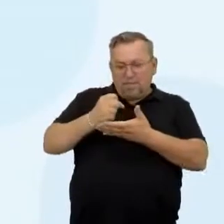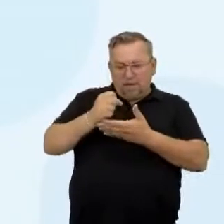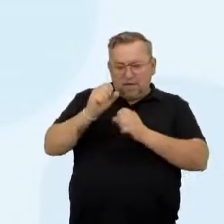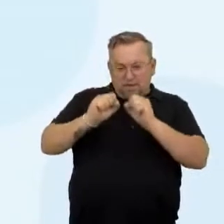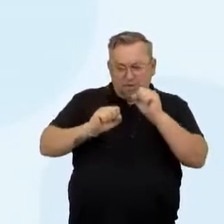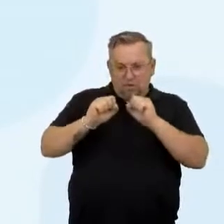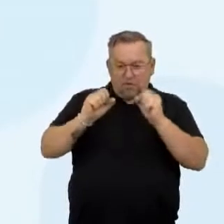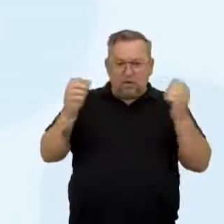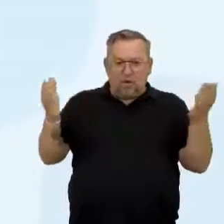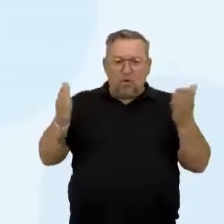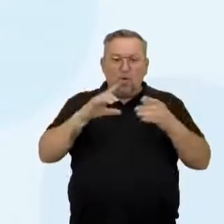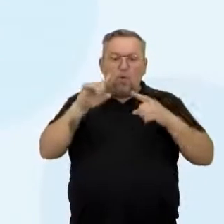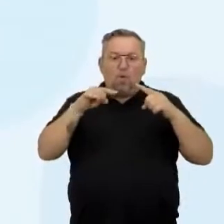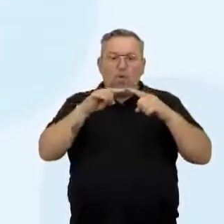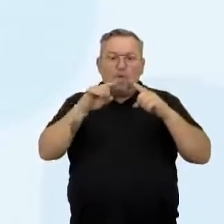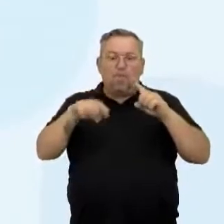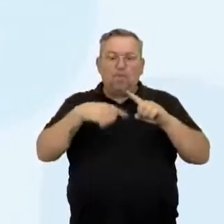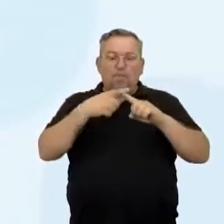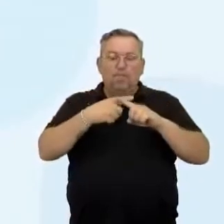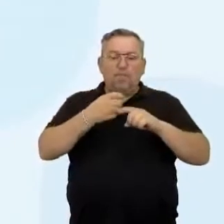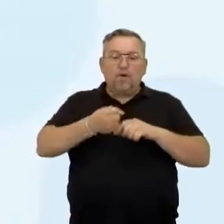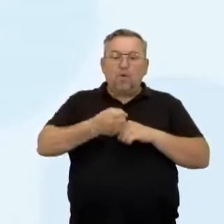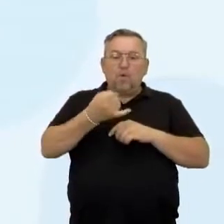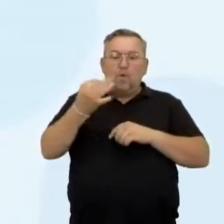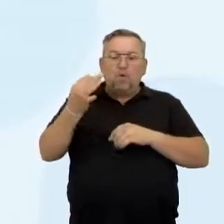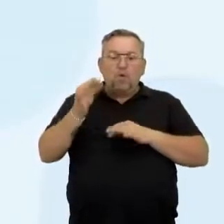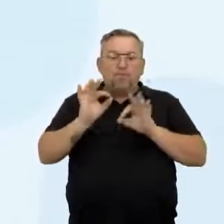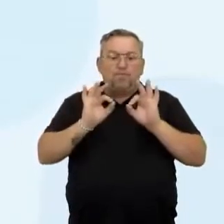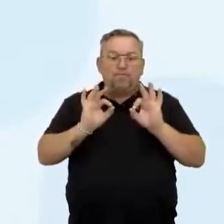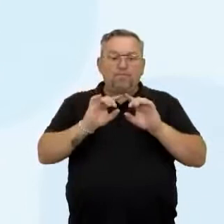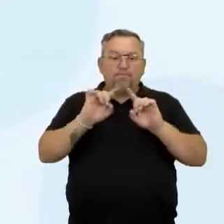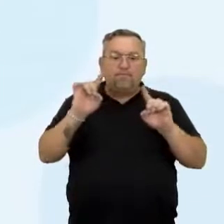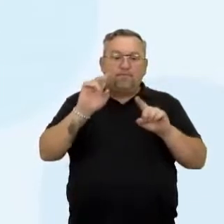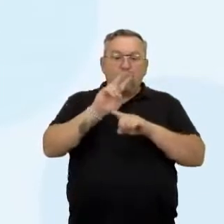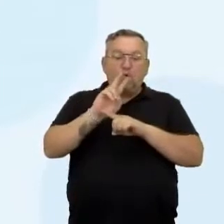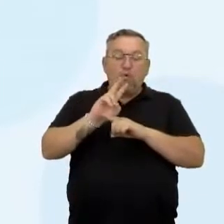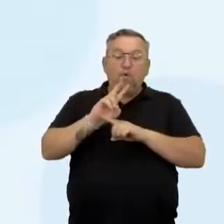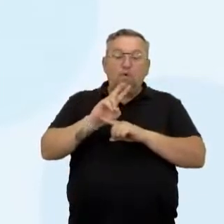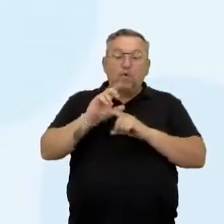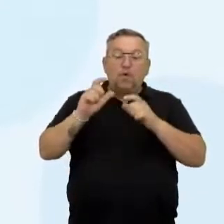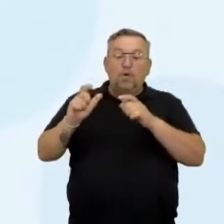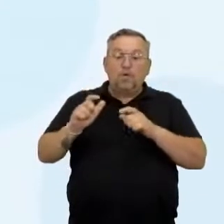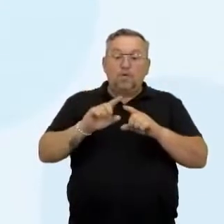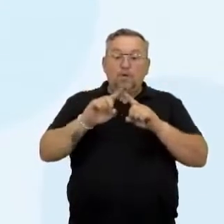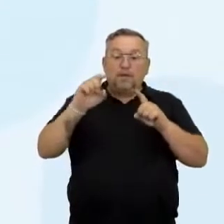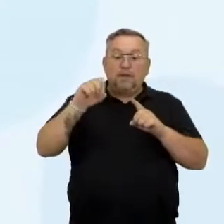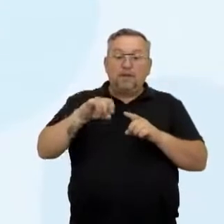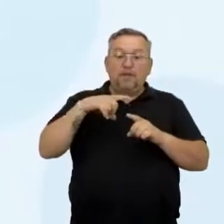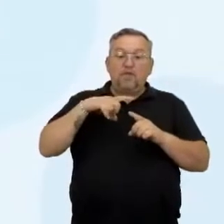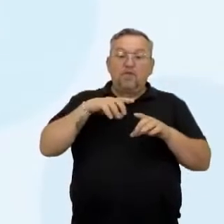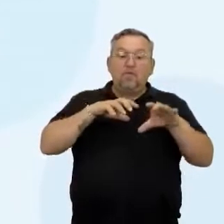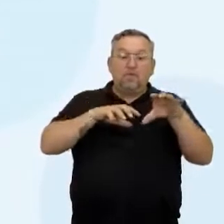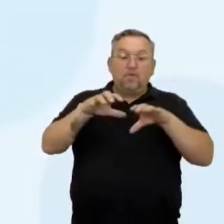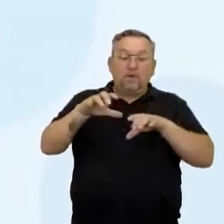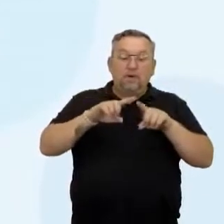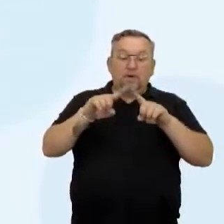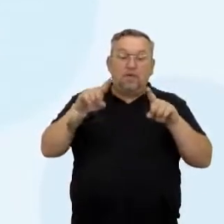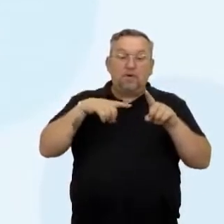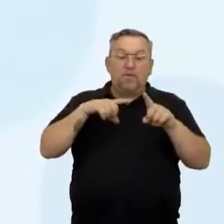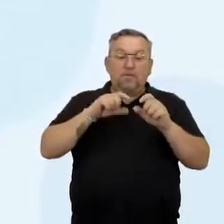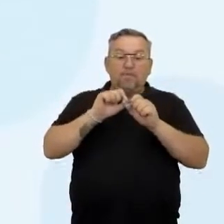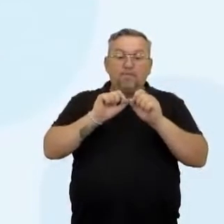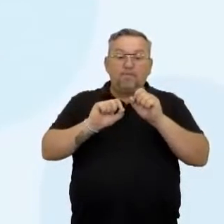Hoje os objetivos são muito mais qualitativos e refinados. Não se trata de construir setores, e sim de movê-los em